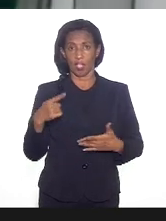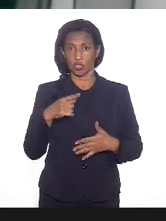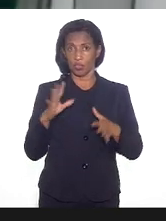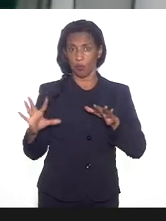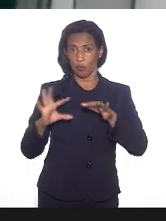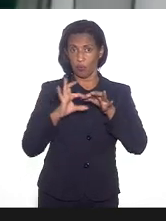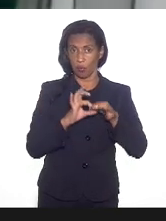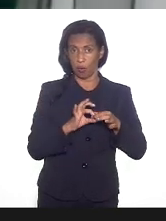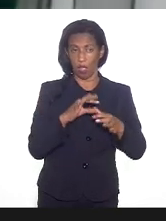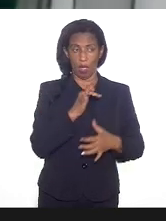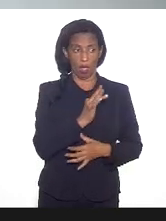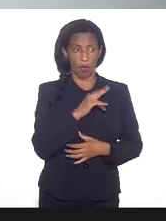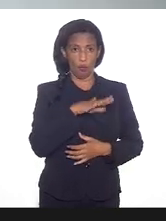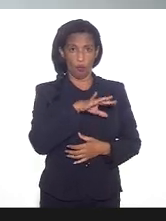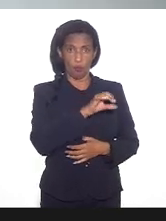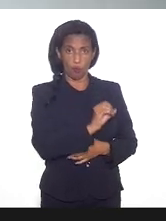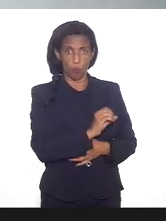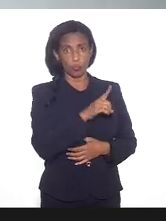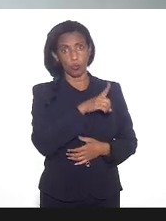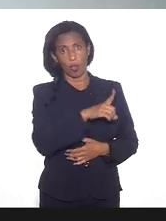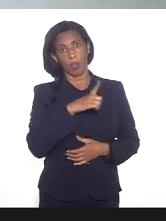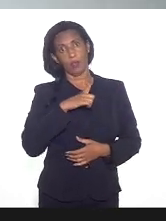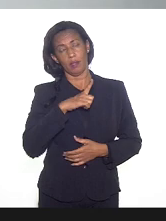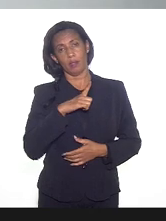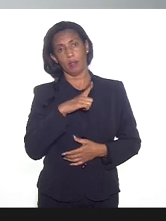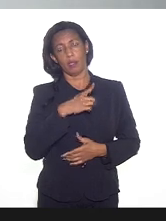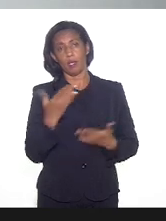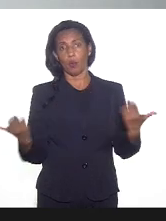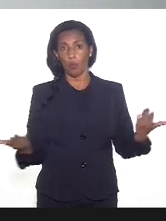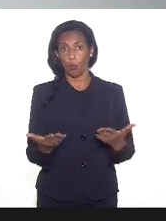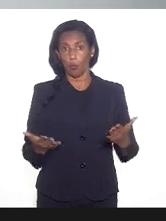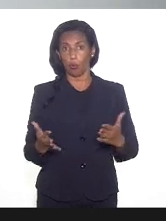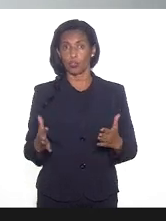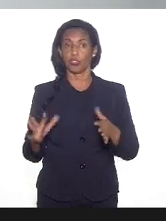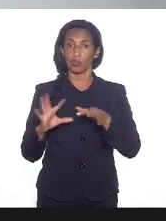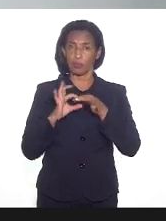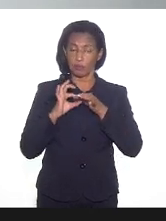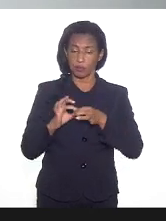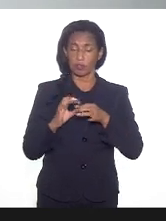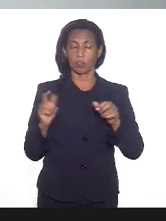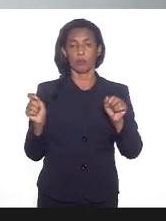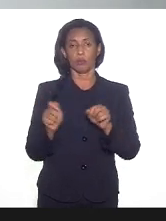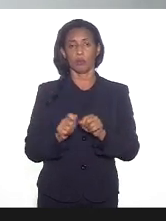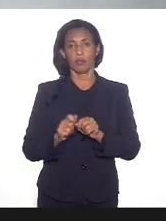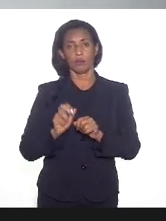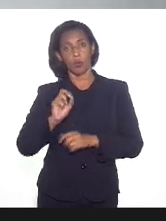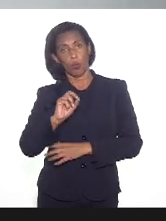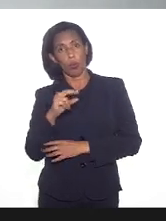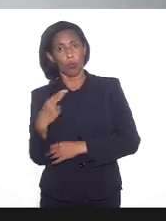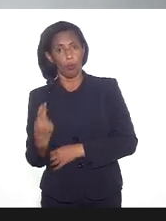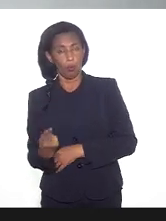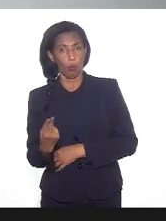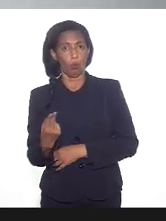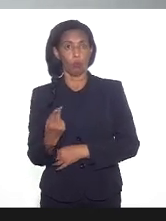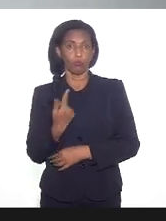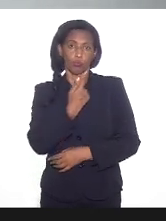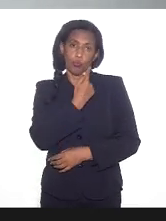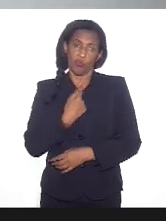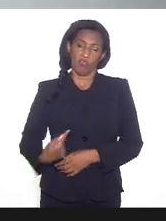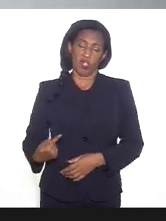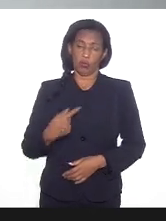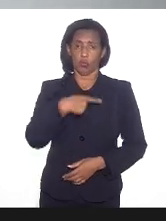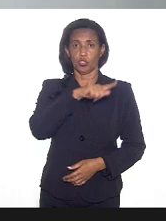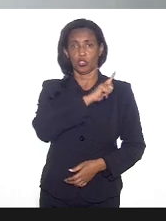vinculadas ao fundo é que há essa brecha que a gente está fechando. Para poder fazer isso, o governador, o